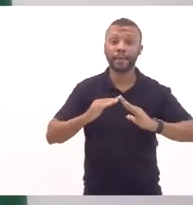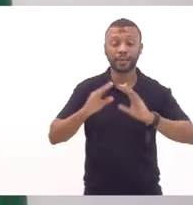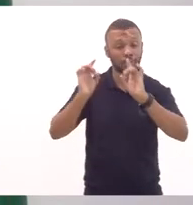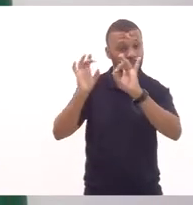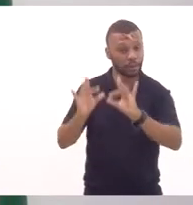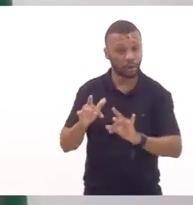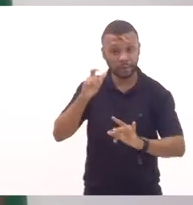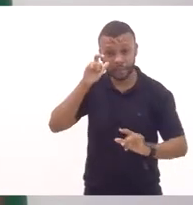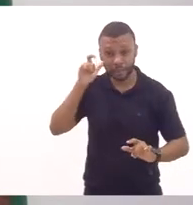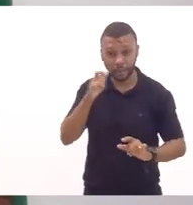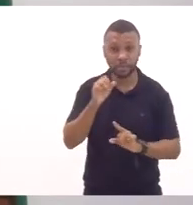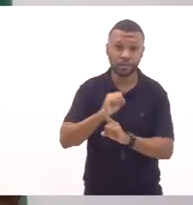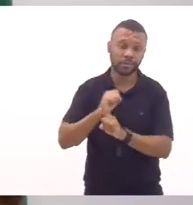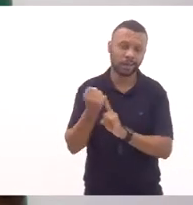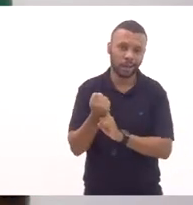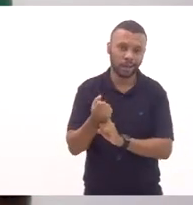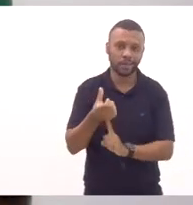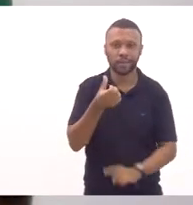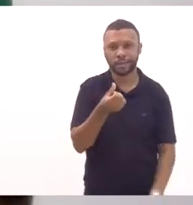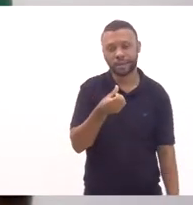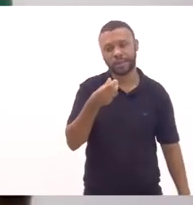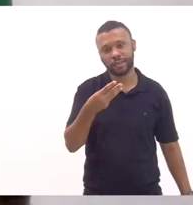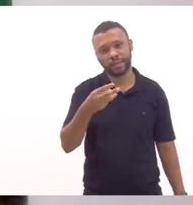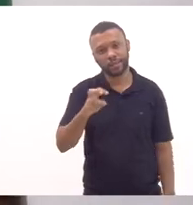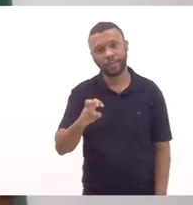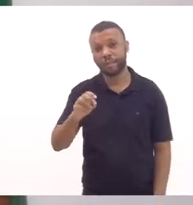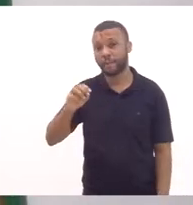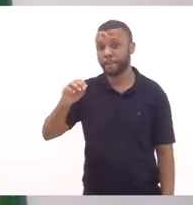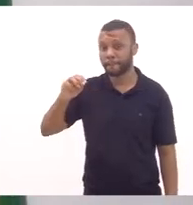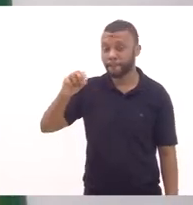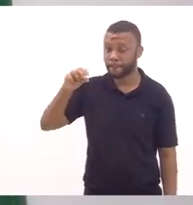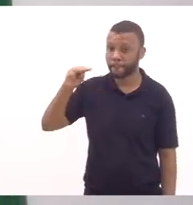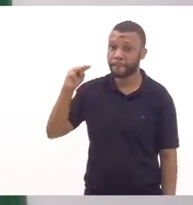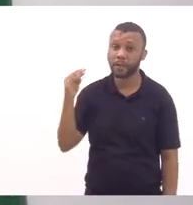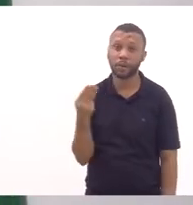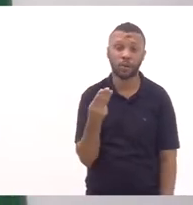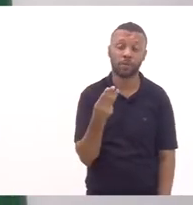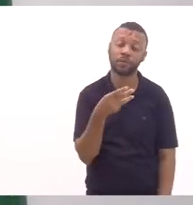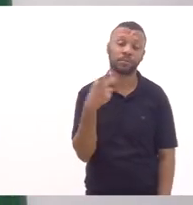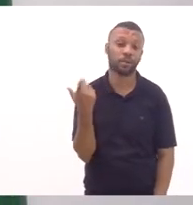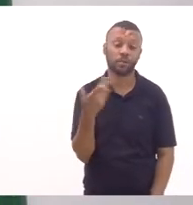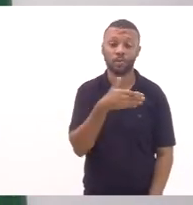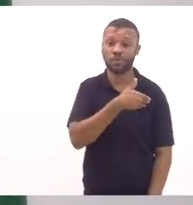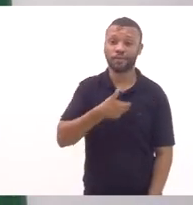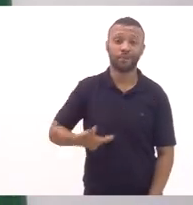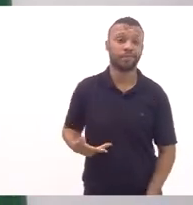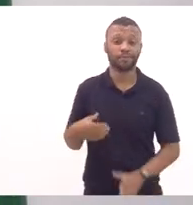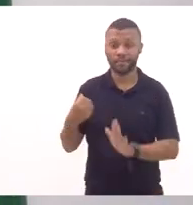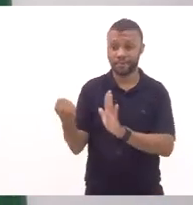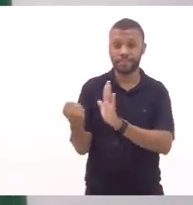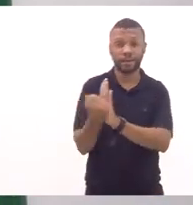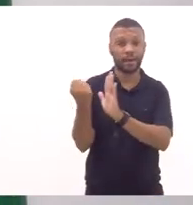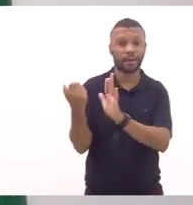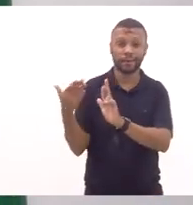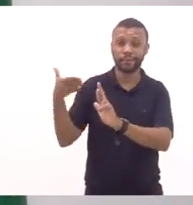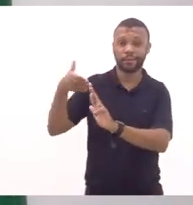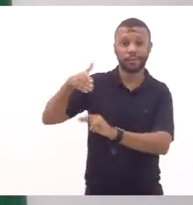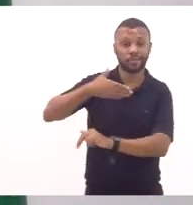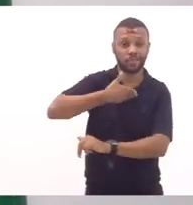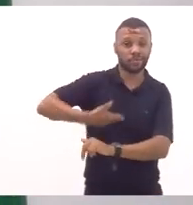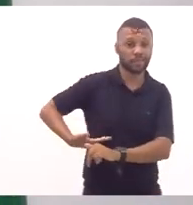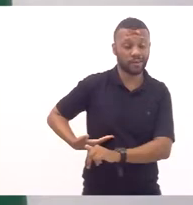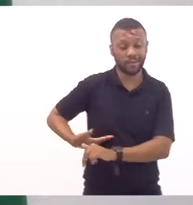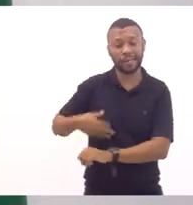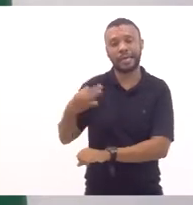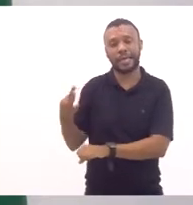social, 635 milhões. Então, essa é a tônica desse governo, que resiste em enviar a